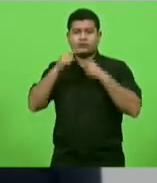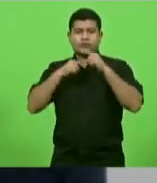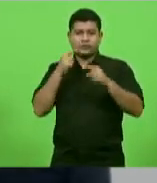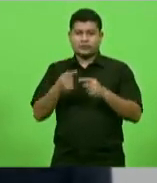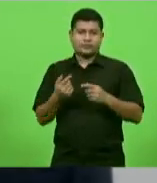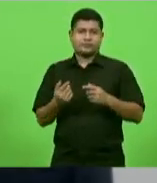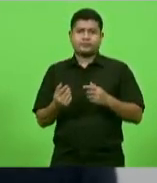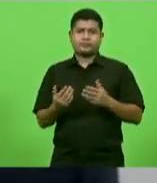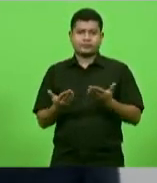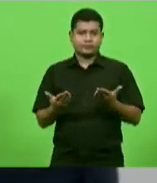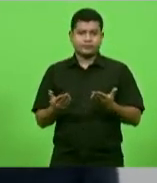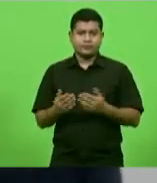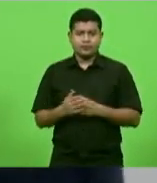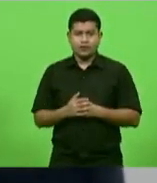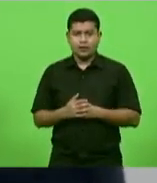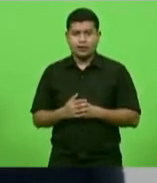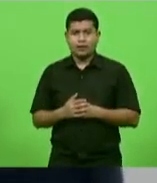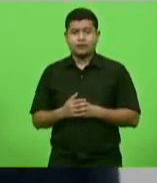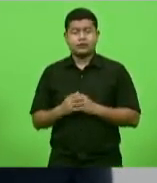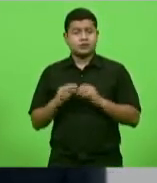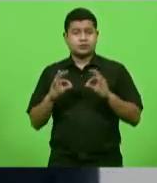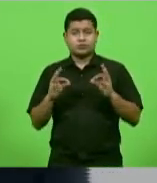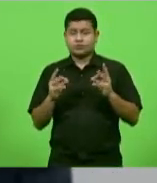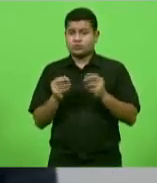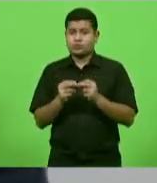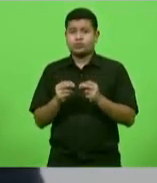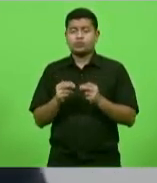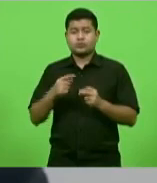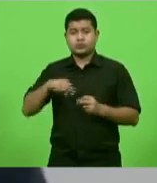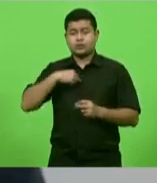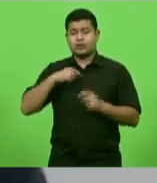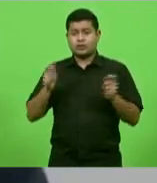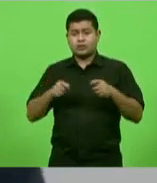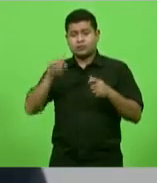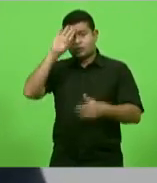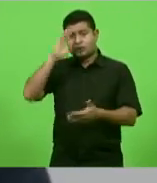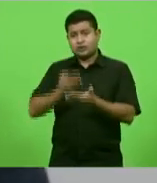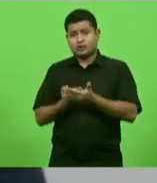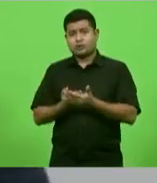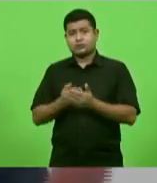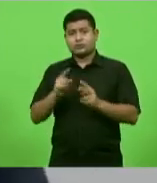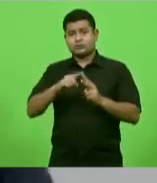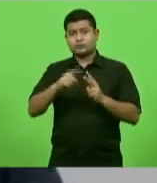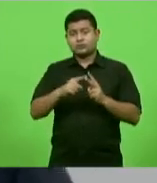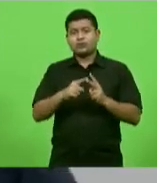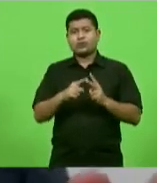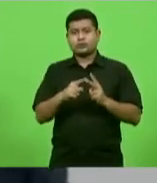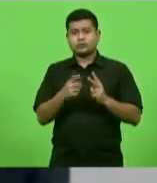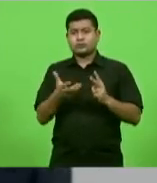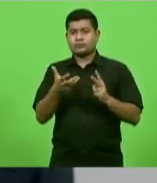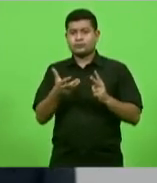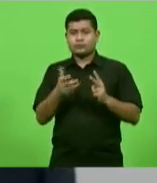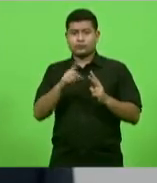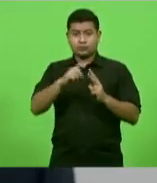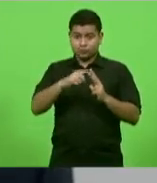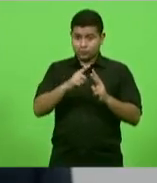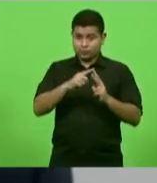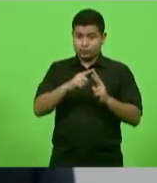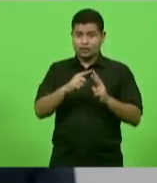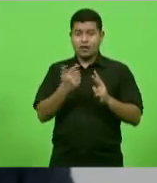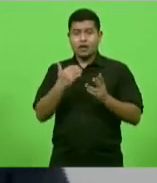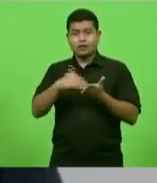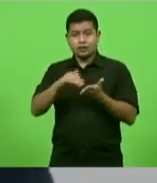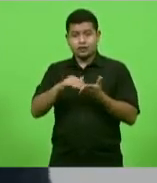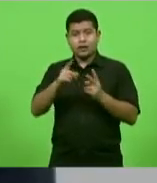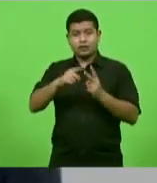respeito. Logo, tudo leva a crer que gostariam ambos, digo, ambos, senhor secretário e senhor